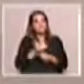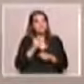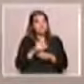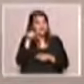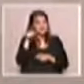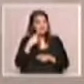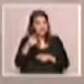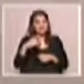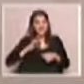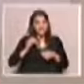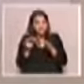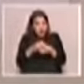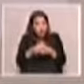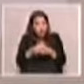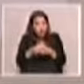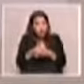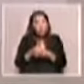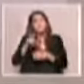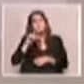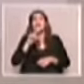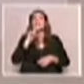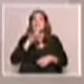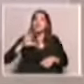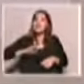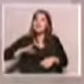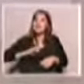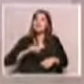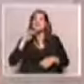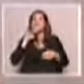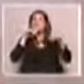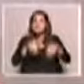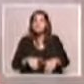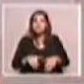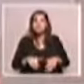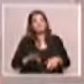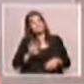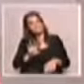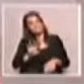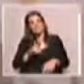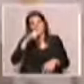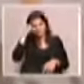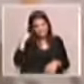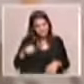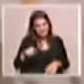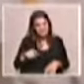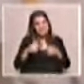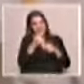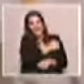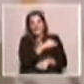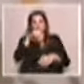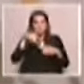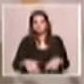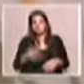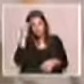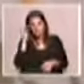unidose. Há a questão da congelação dos queijos, não é? Que nem sempre se consegue fazer de uma forma correta em casa. Nem